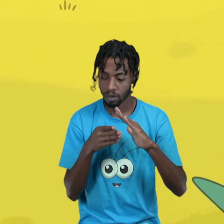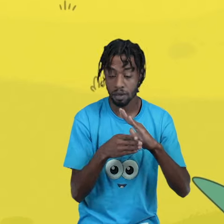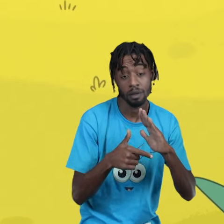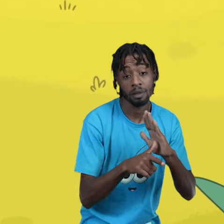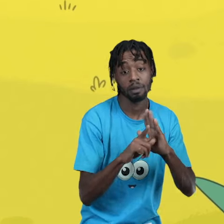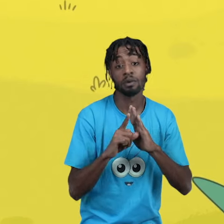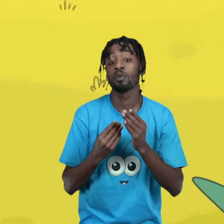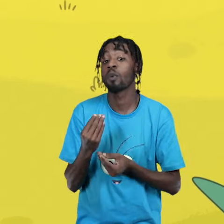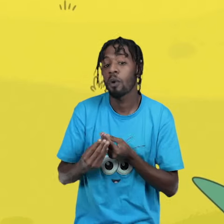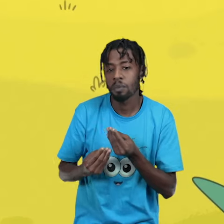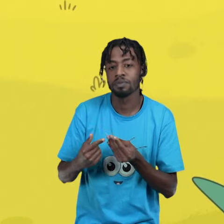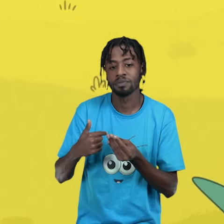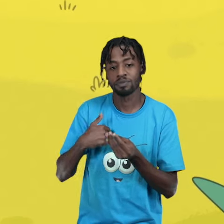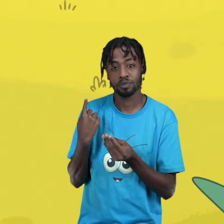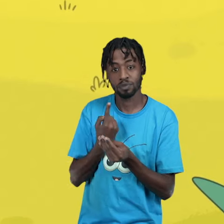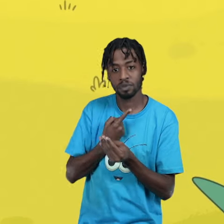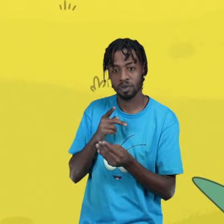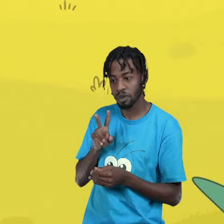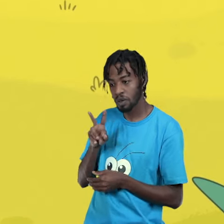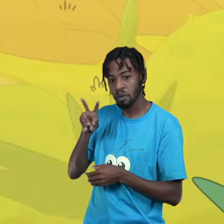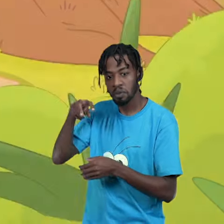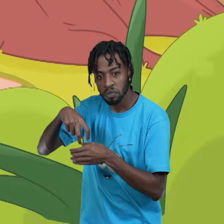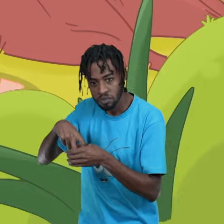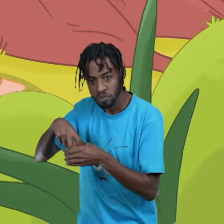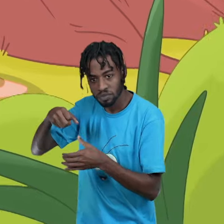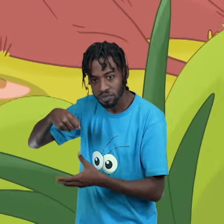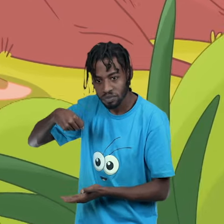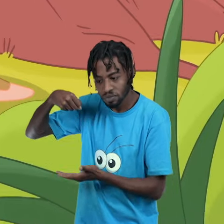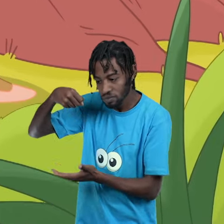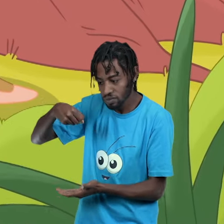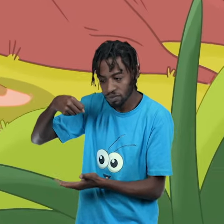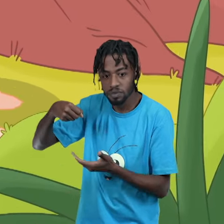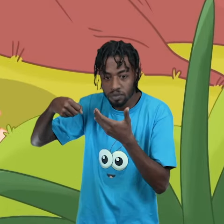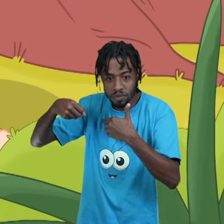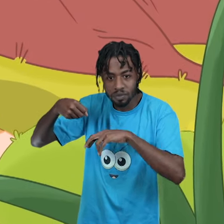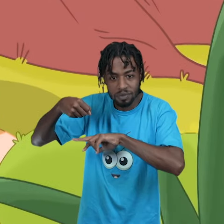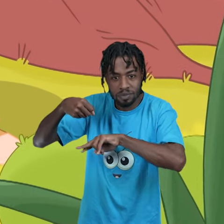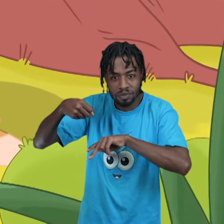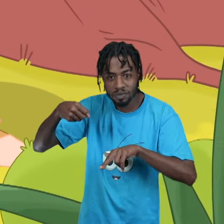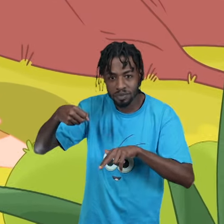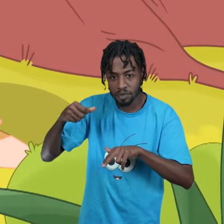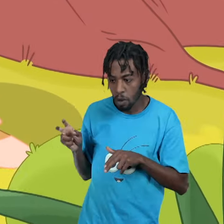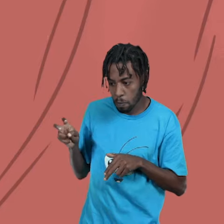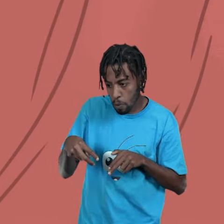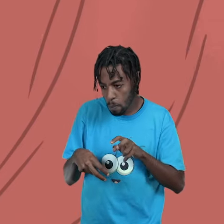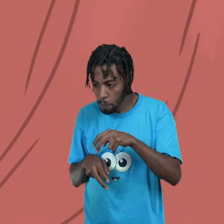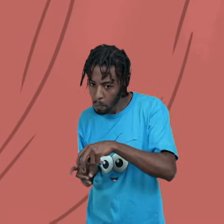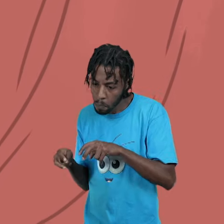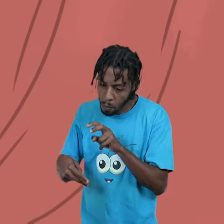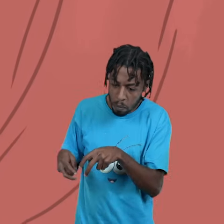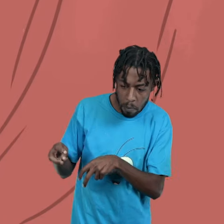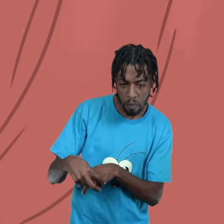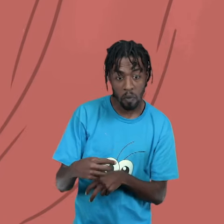Isso mesmo, Lola! Cesta com maçãs ao lado de pernas com saia e sapatilhas rosa